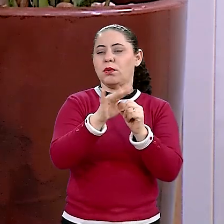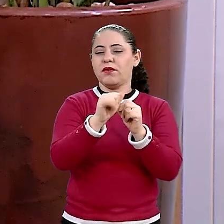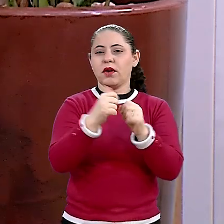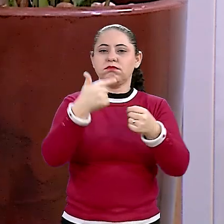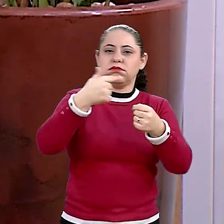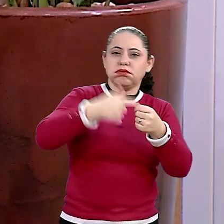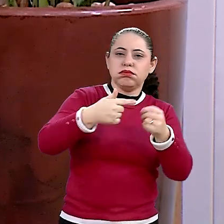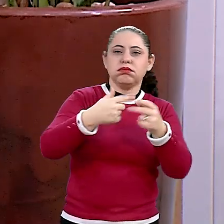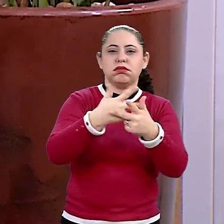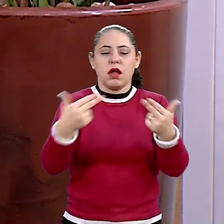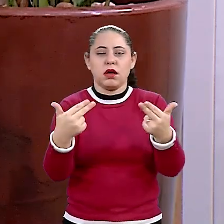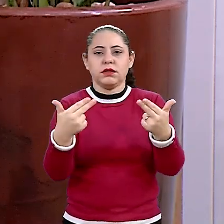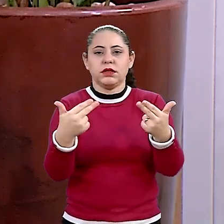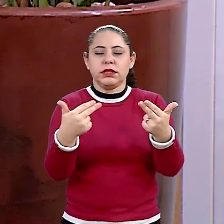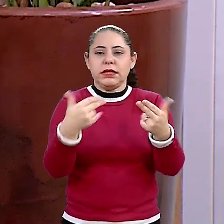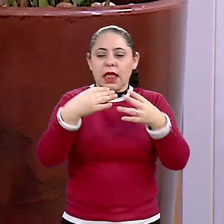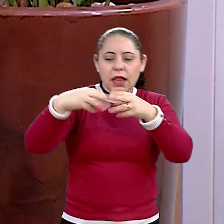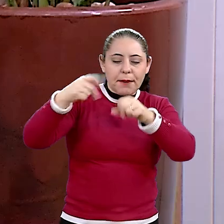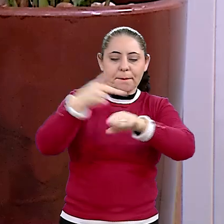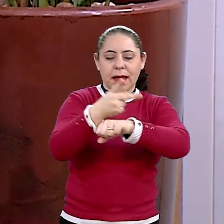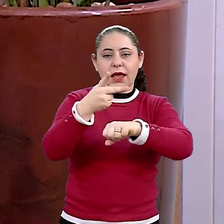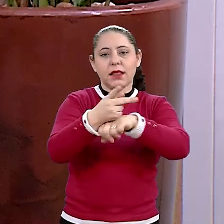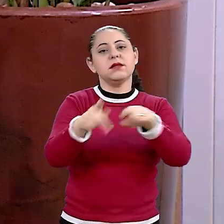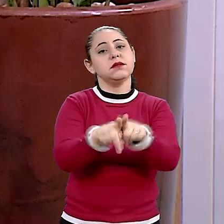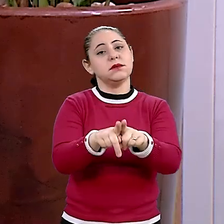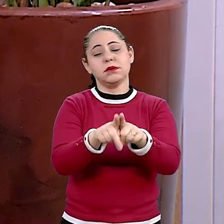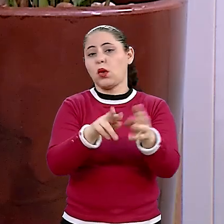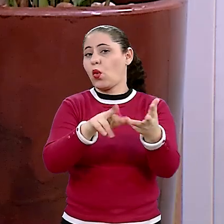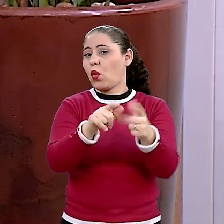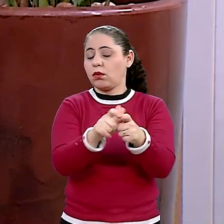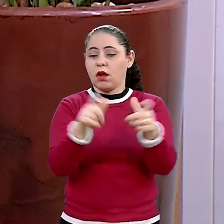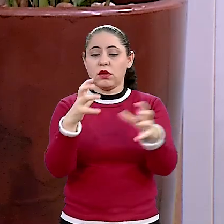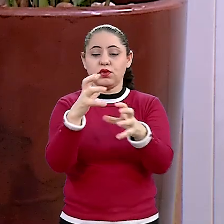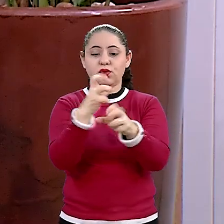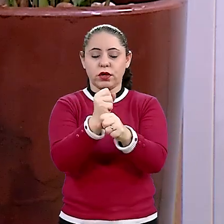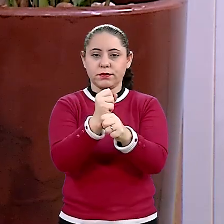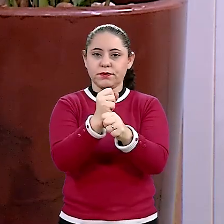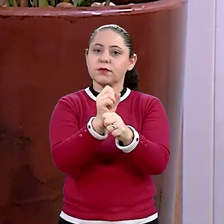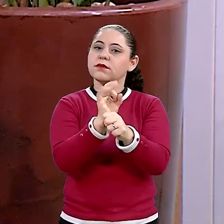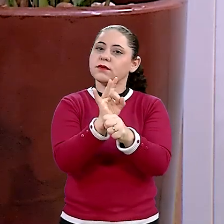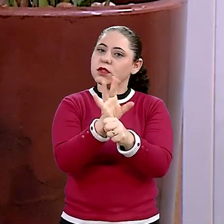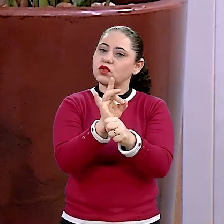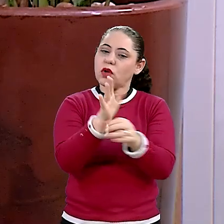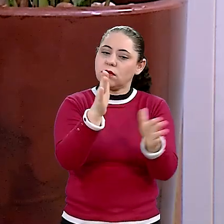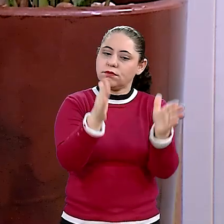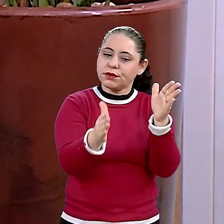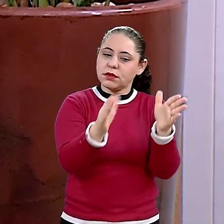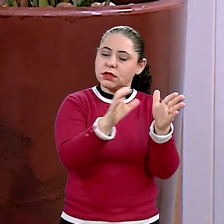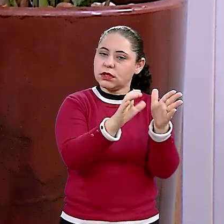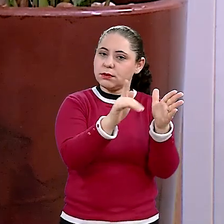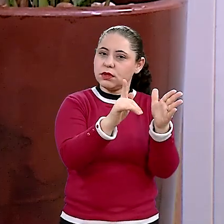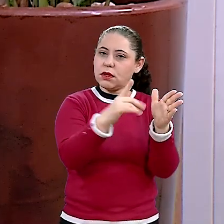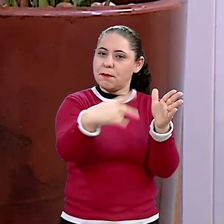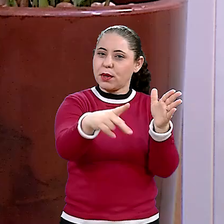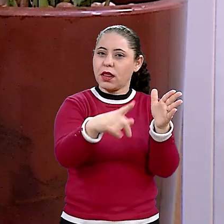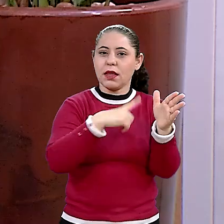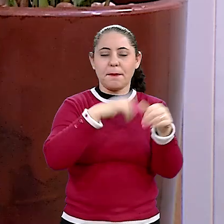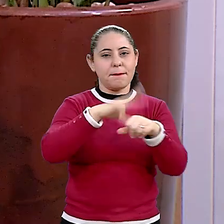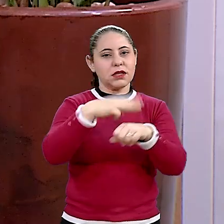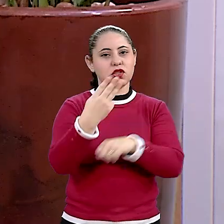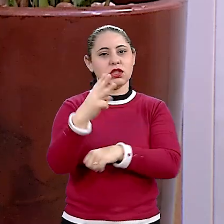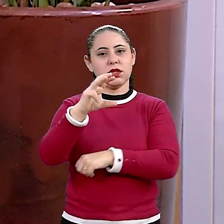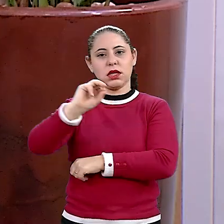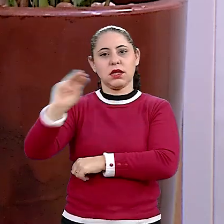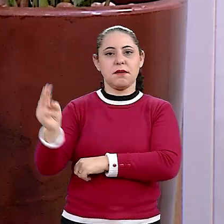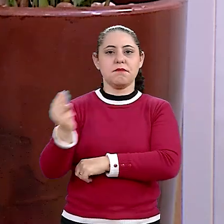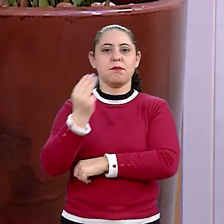de combustíveis, de calcário, é muito grande. Então, eu fiz uma conta, só nesse ramal Campo Grande e Ponta Porã nós temos mais de